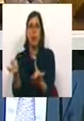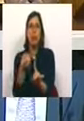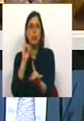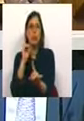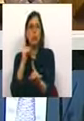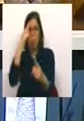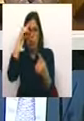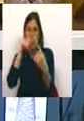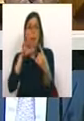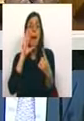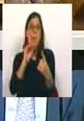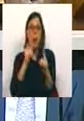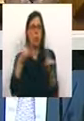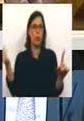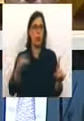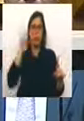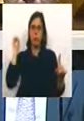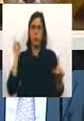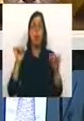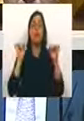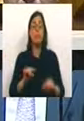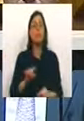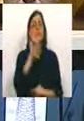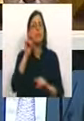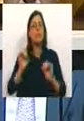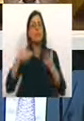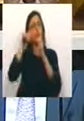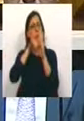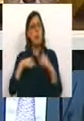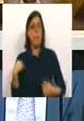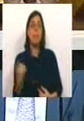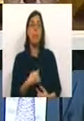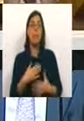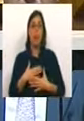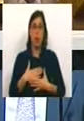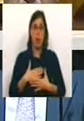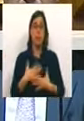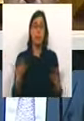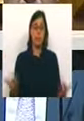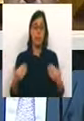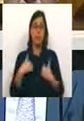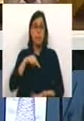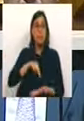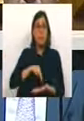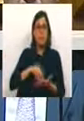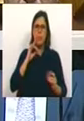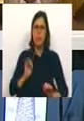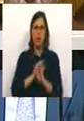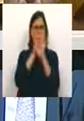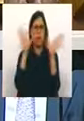por destino os bancos. E esta é uma questão de princípio para nós. E por isso a nossa posição é tão